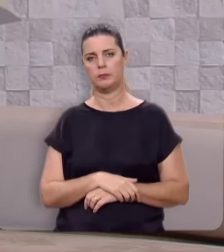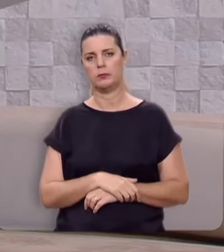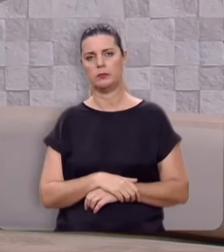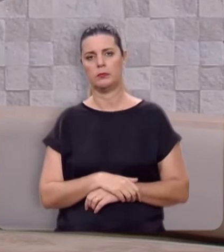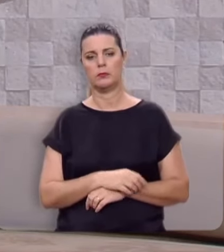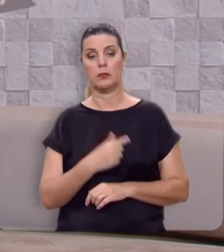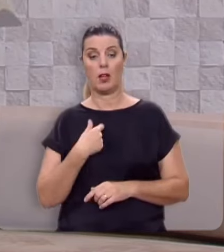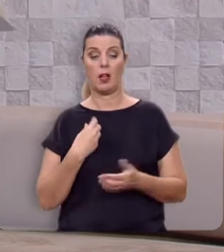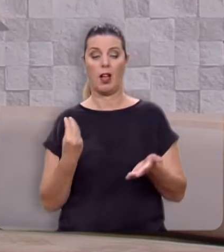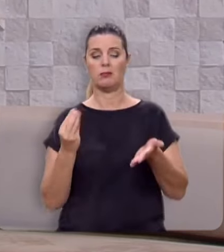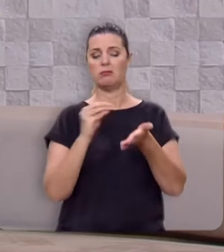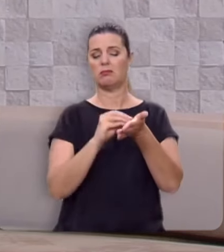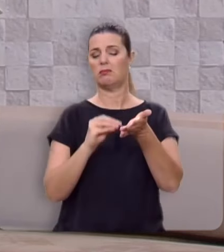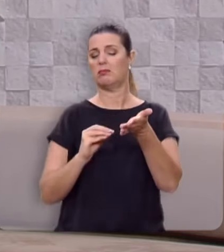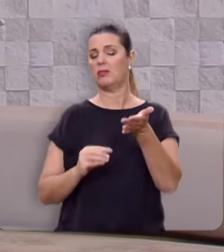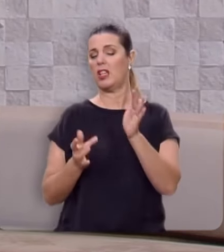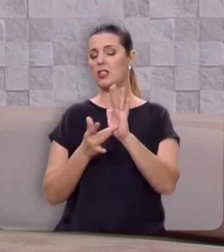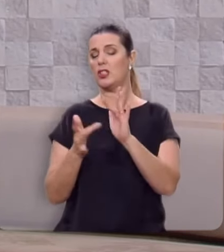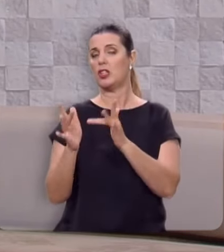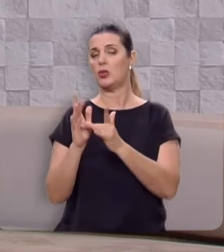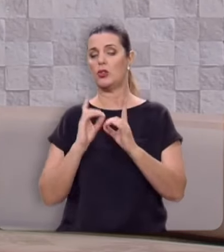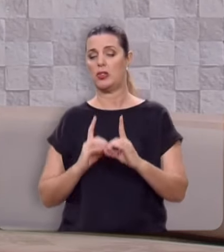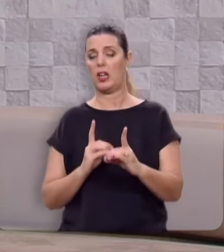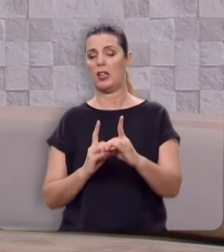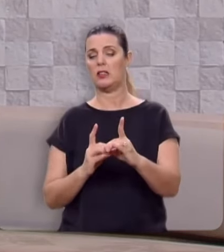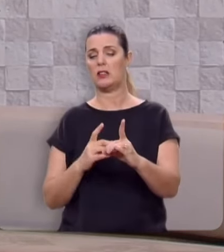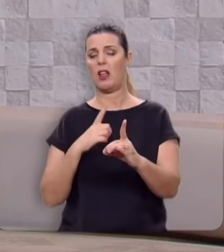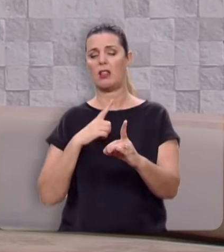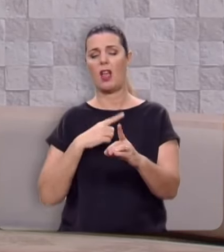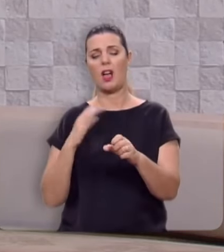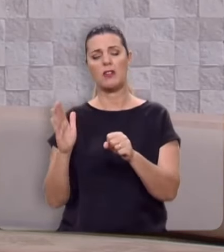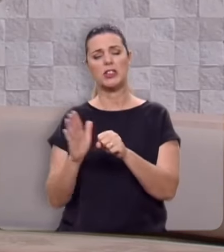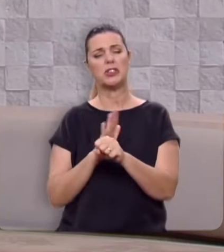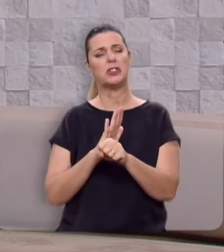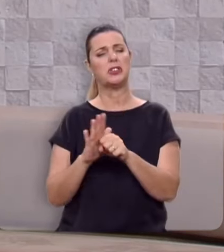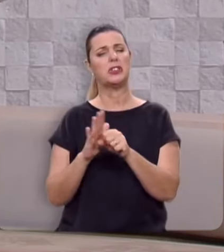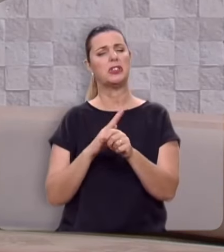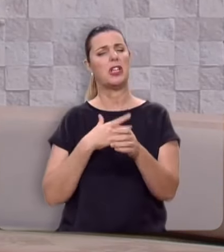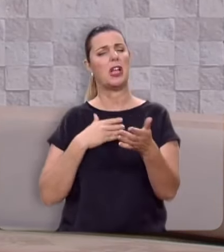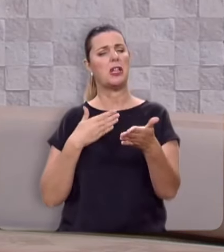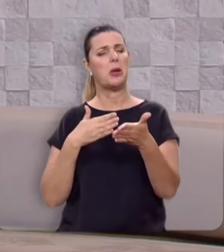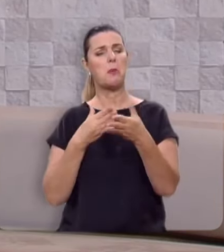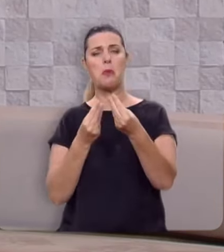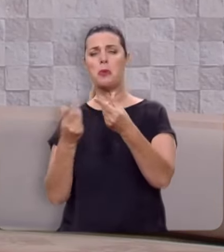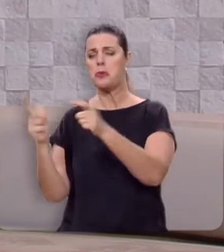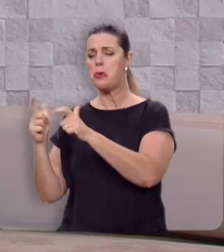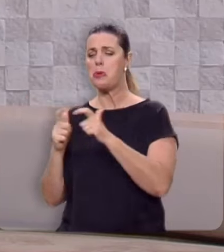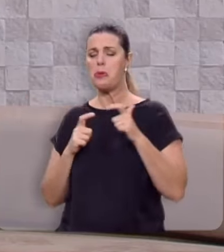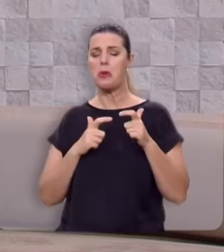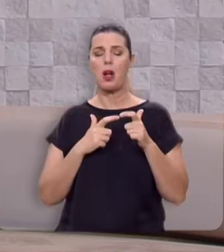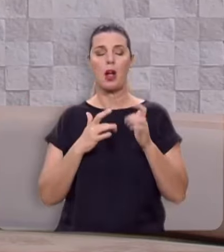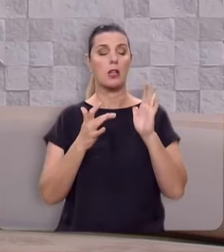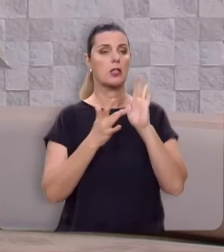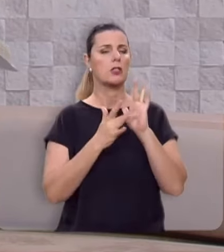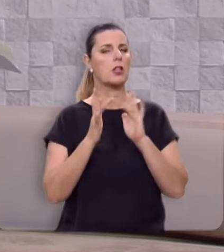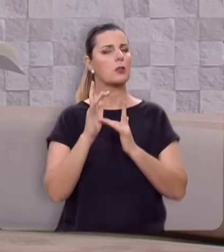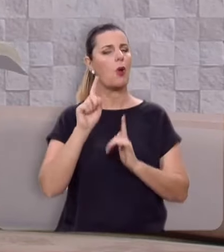A agenda de Jesus e dos seus discípulos estava extremamente congestionada. E Jesus,